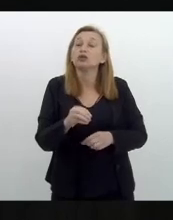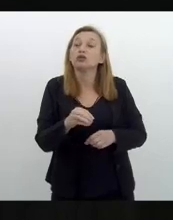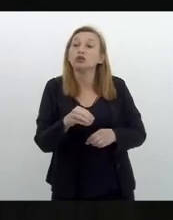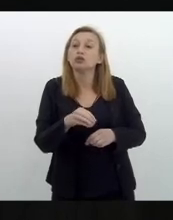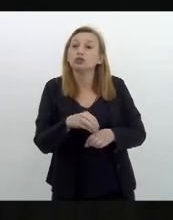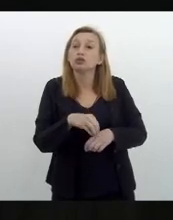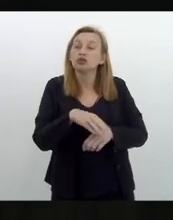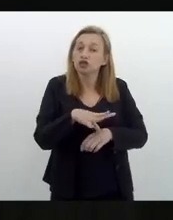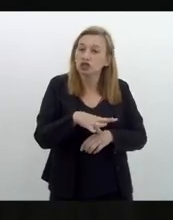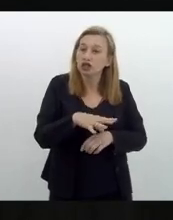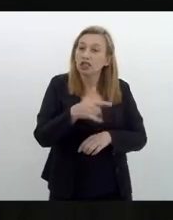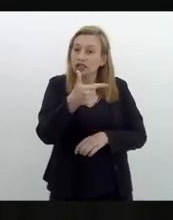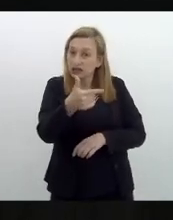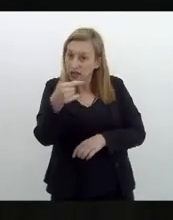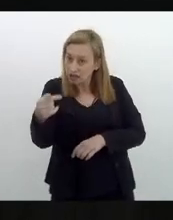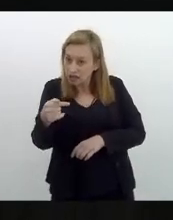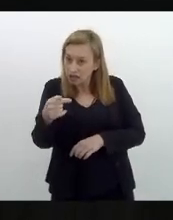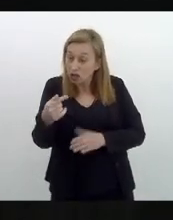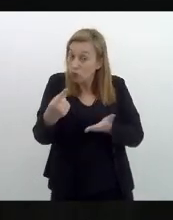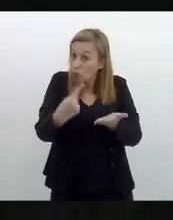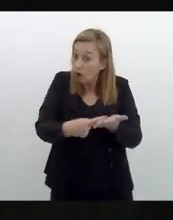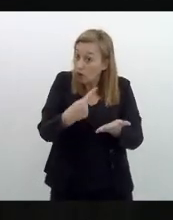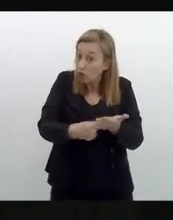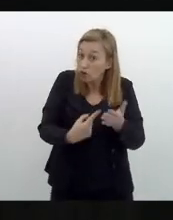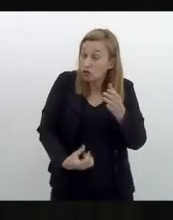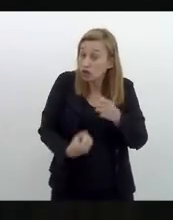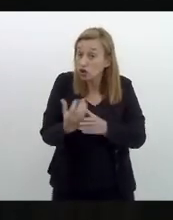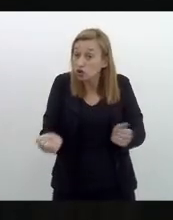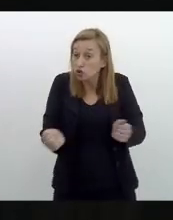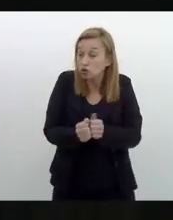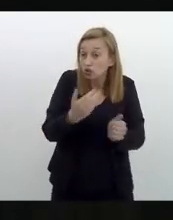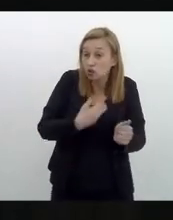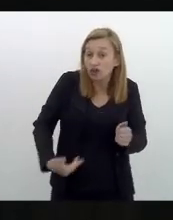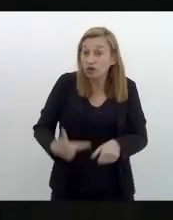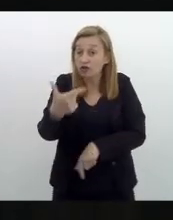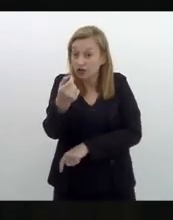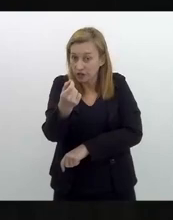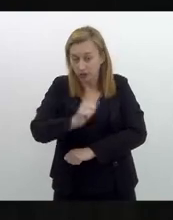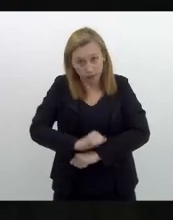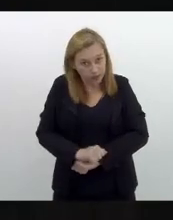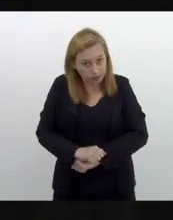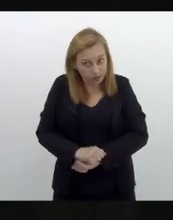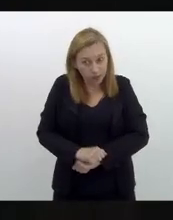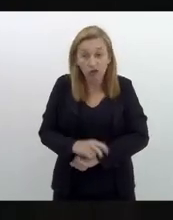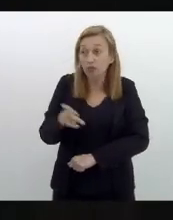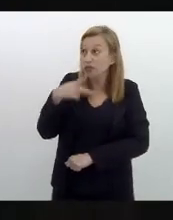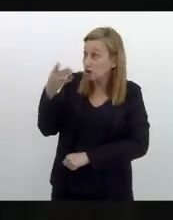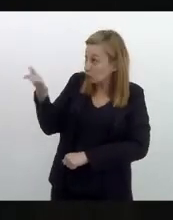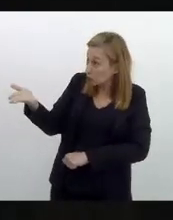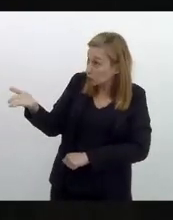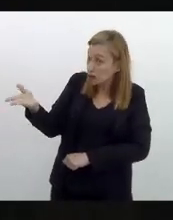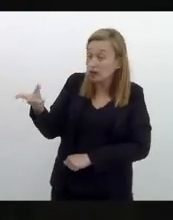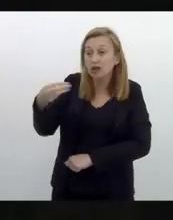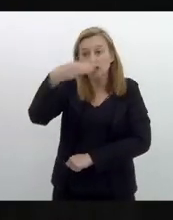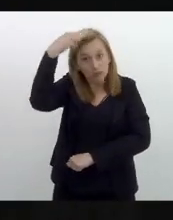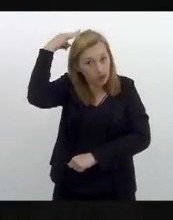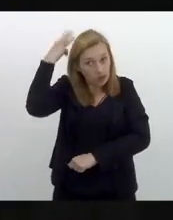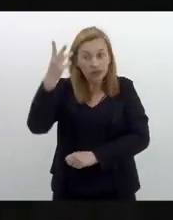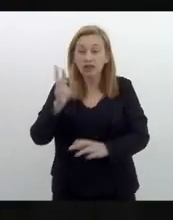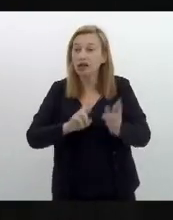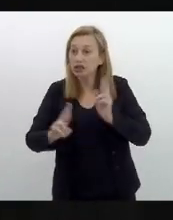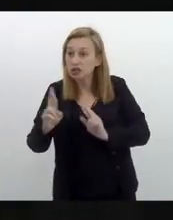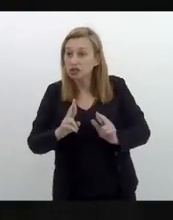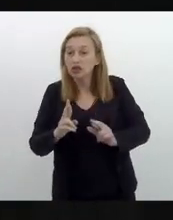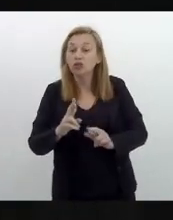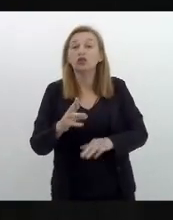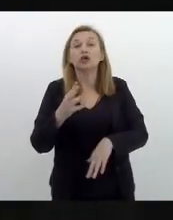é 17% o acordo que eu construí com o governo 20% como falou o Márcio em relação ao que o